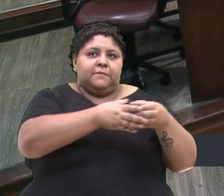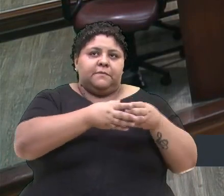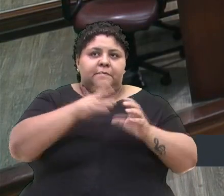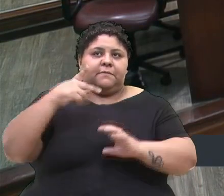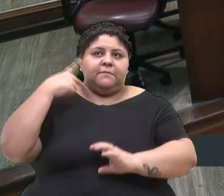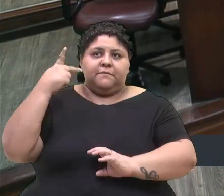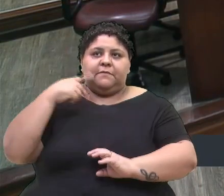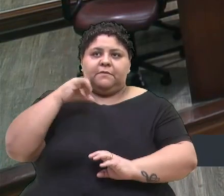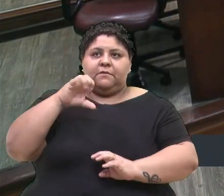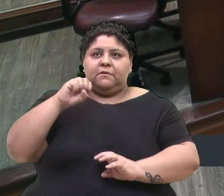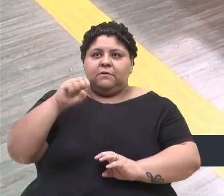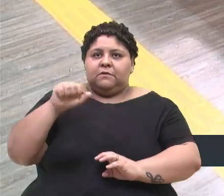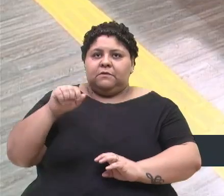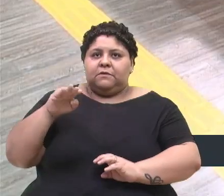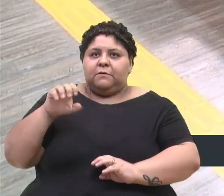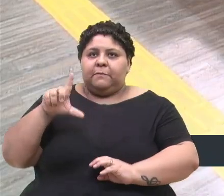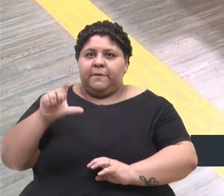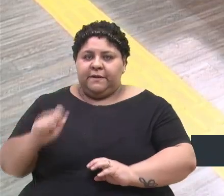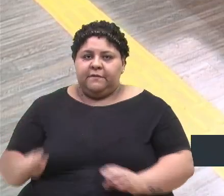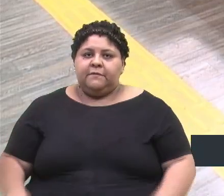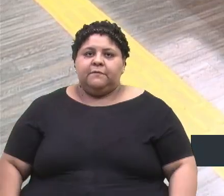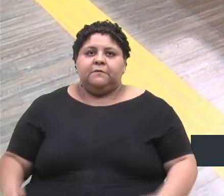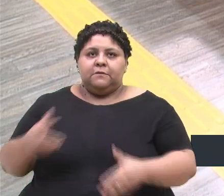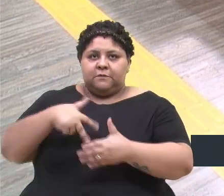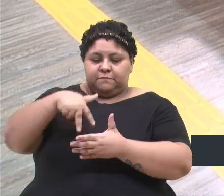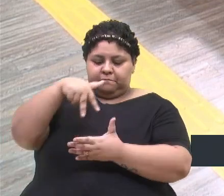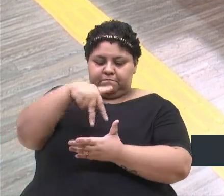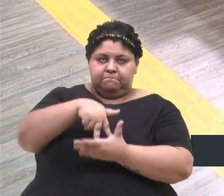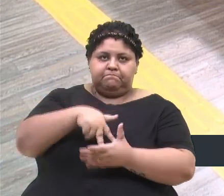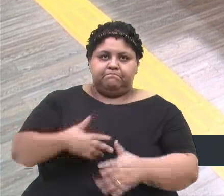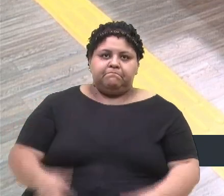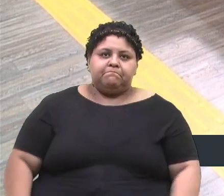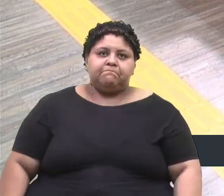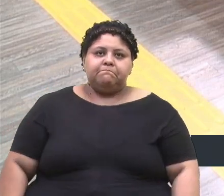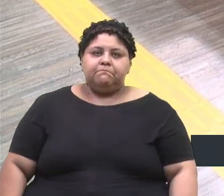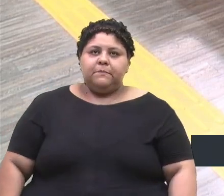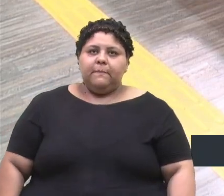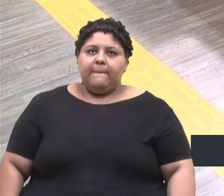Isabela. Na tribuna, Isabela.